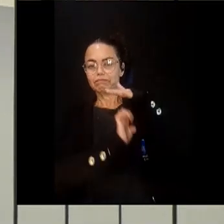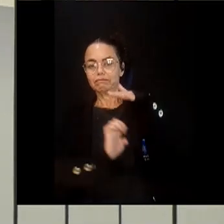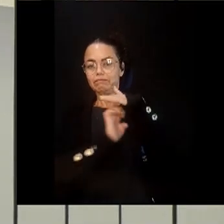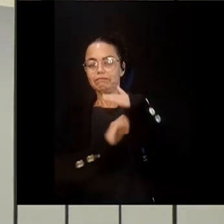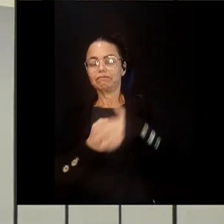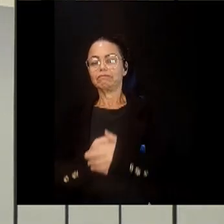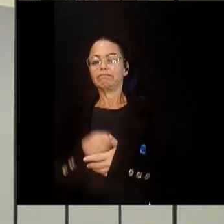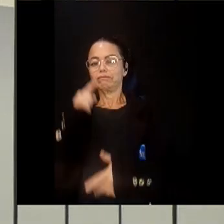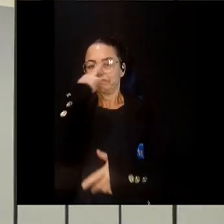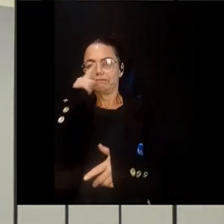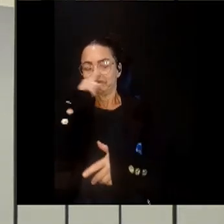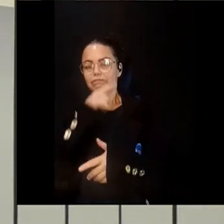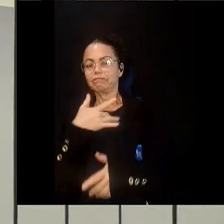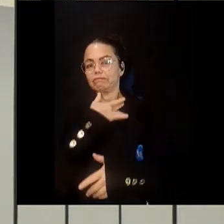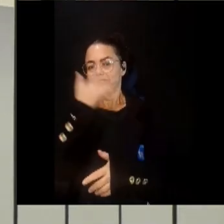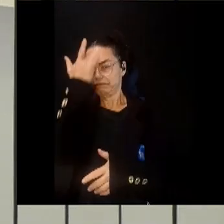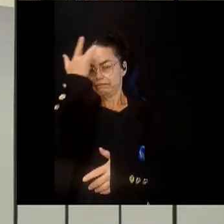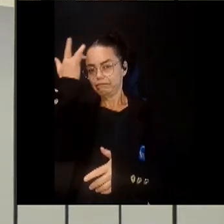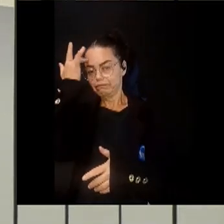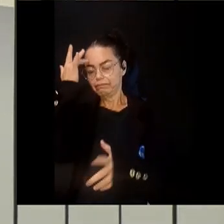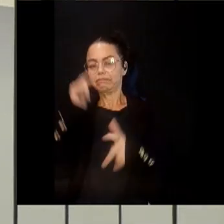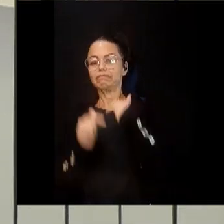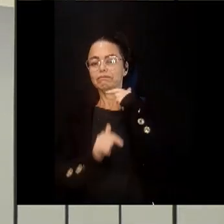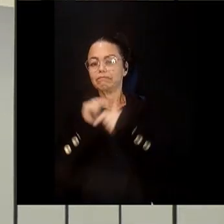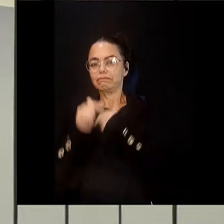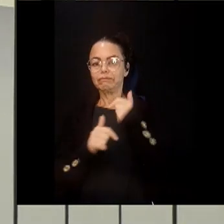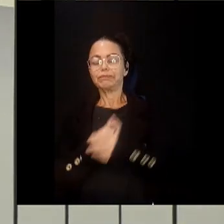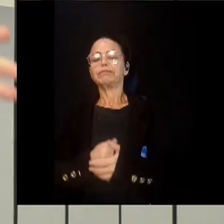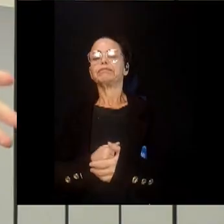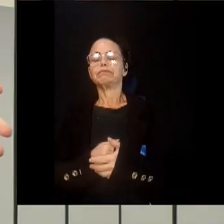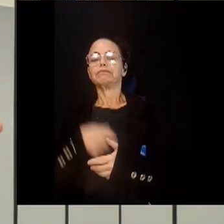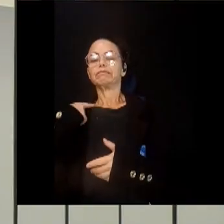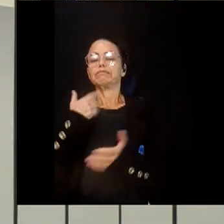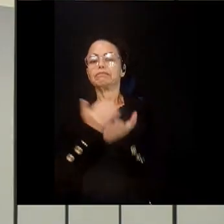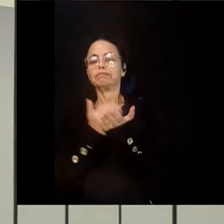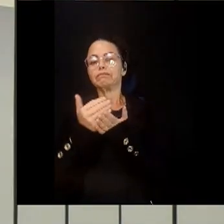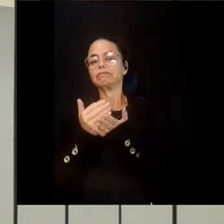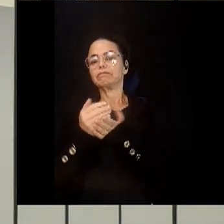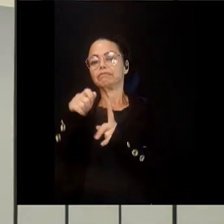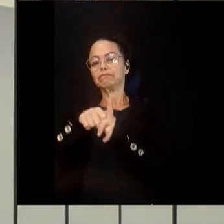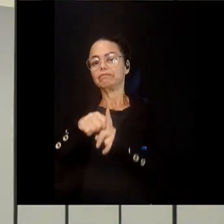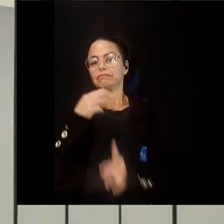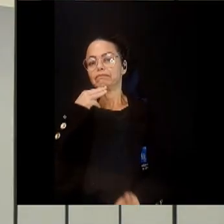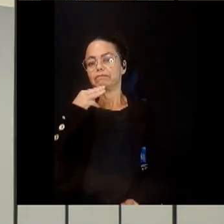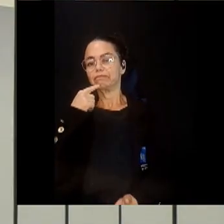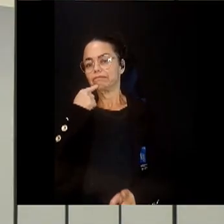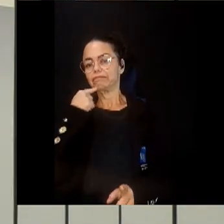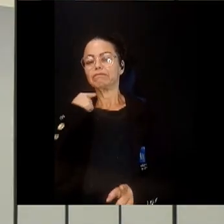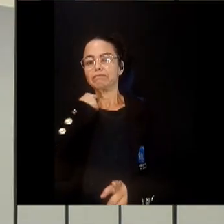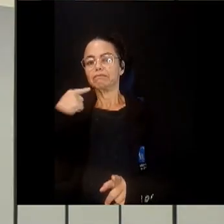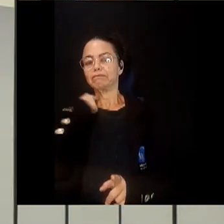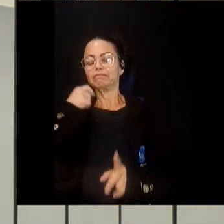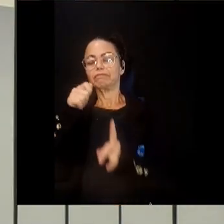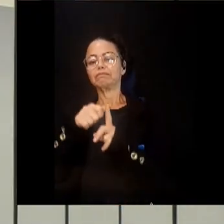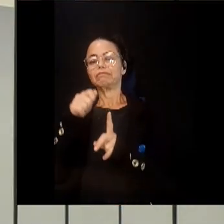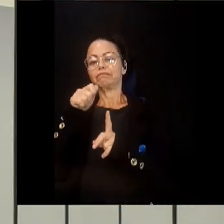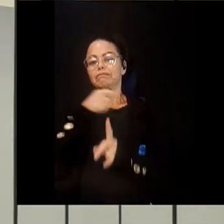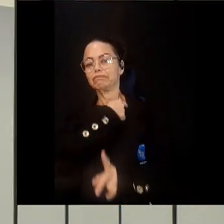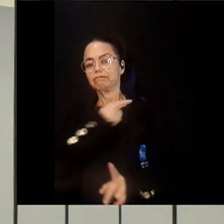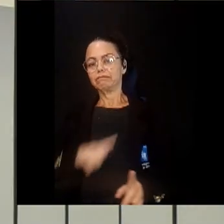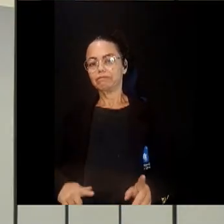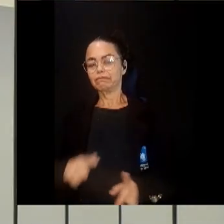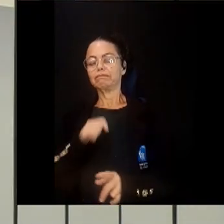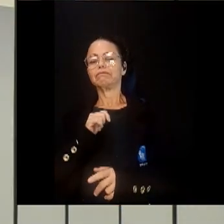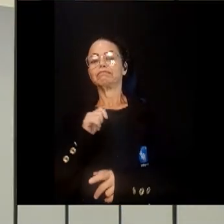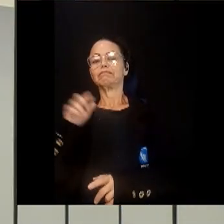riscos à saúde mental dos trabalhadores, entrou em vigor no mês de maio, mas o governo federal adiou por 90